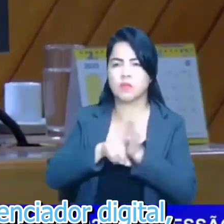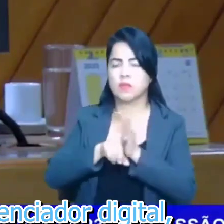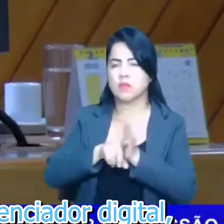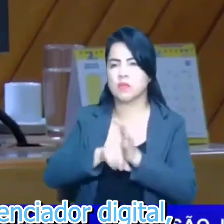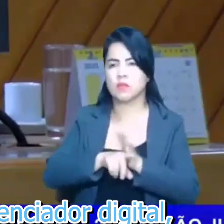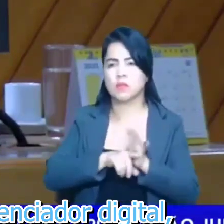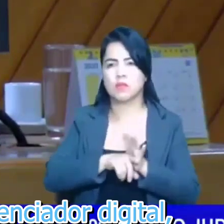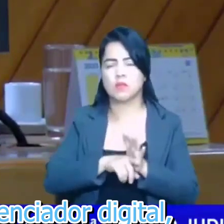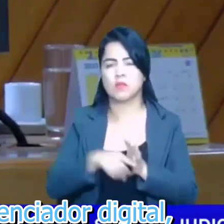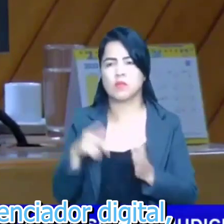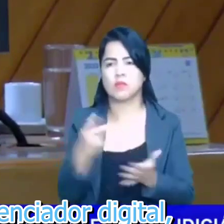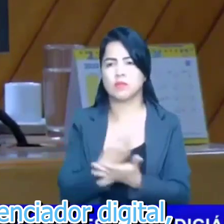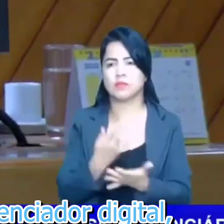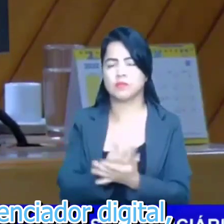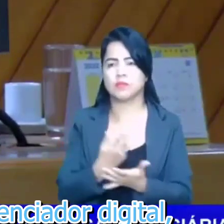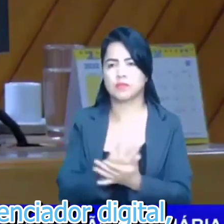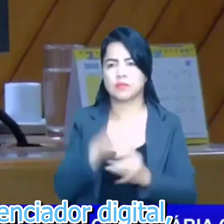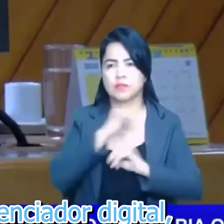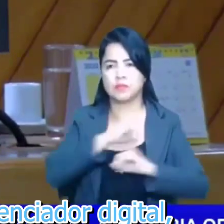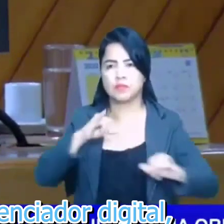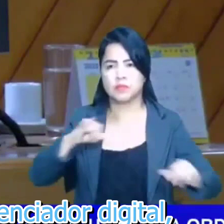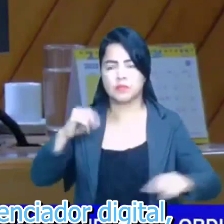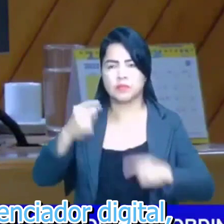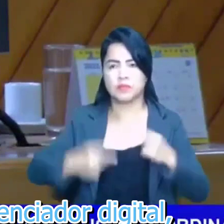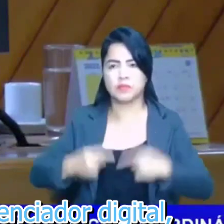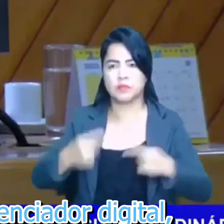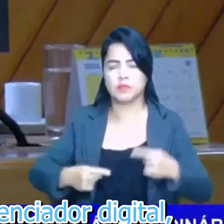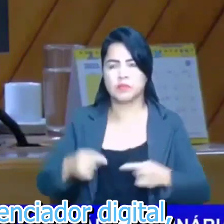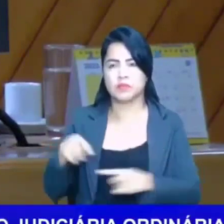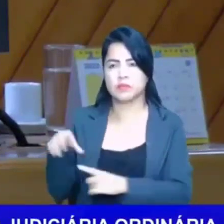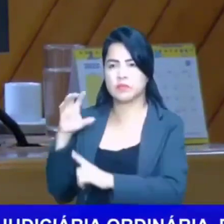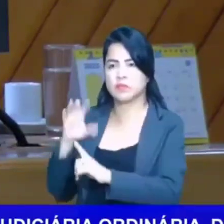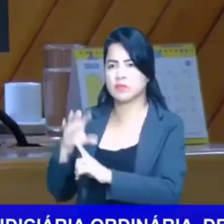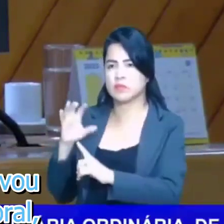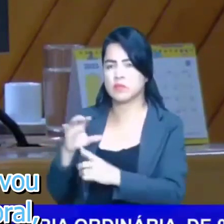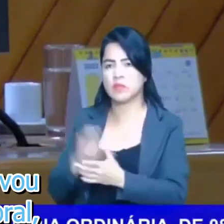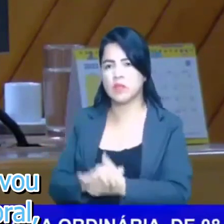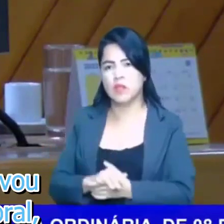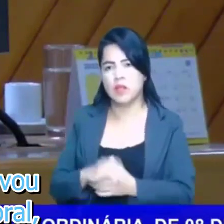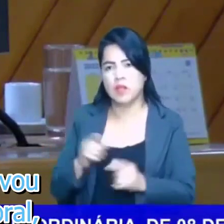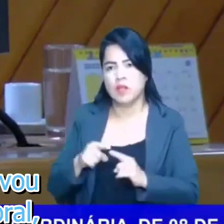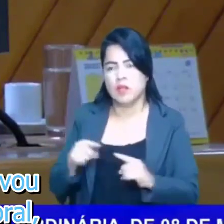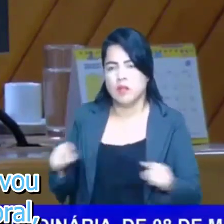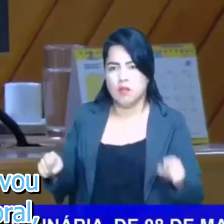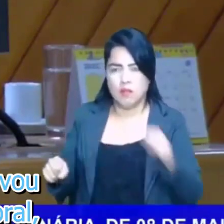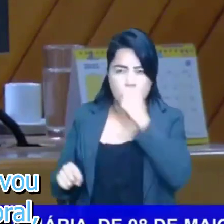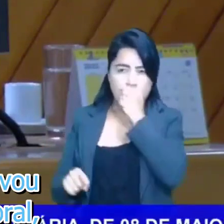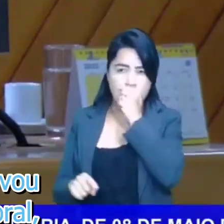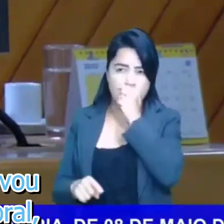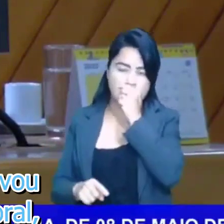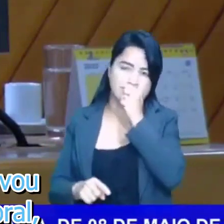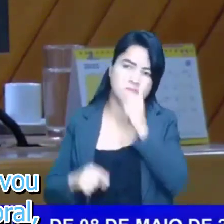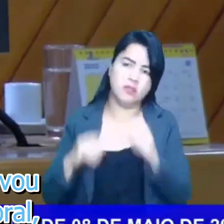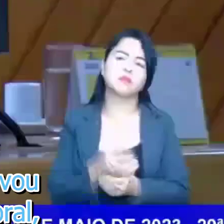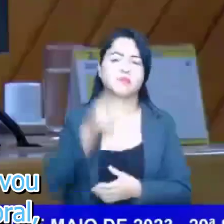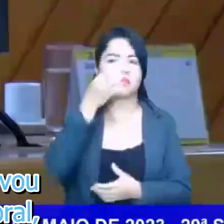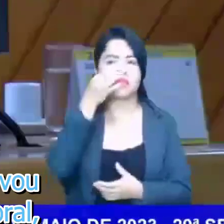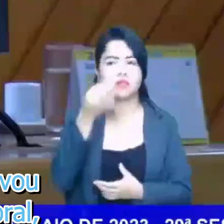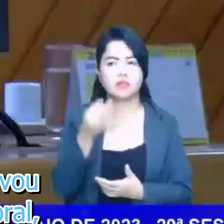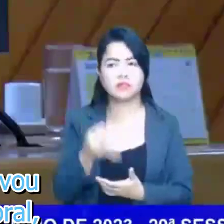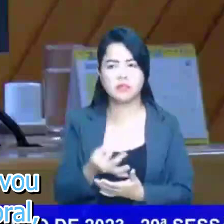irregularidade na propaganda praticada pelo influenciador digital, mas ela não vincula o julgamento,